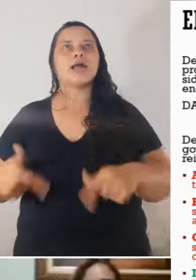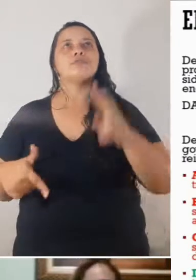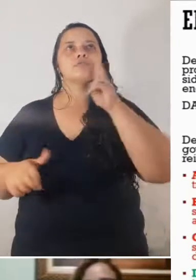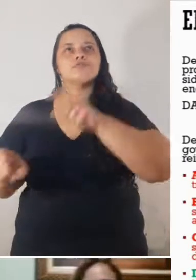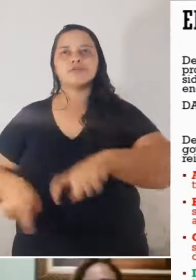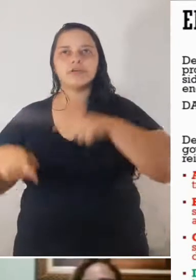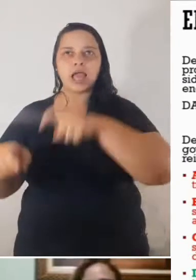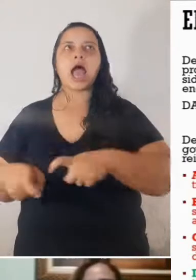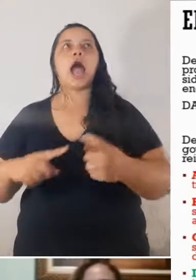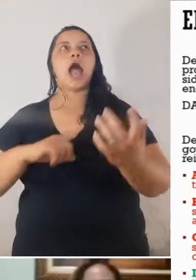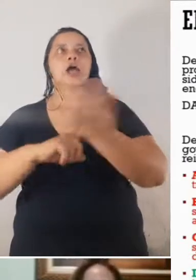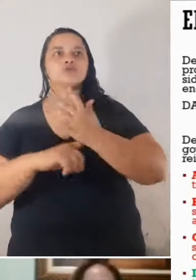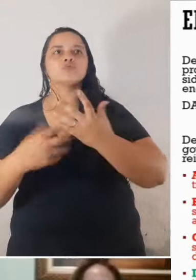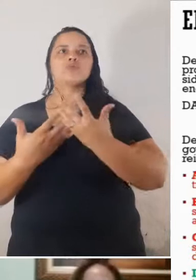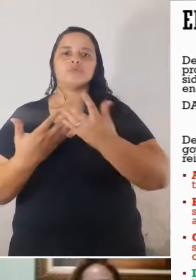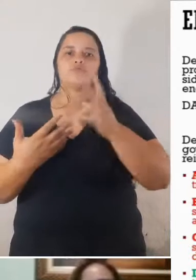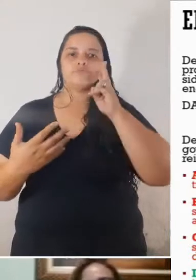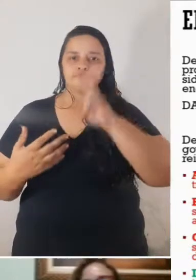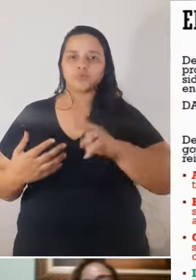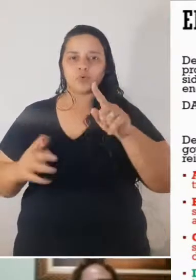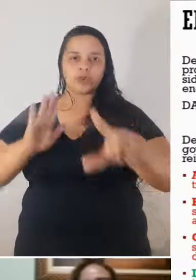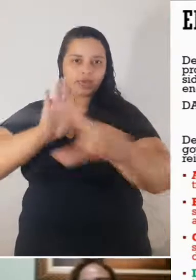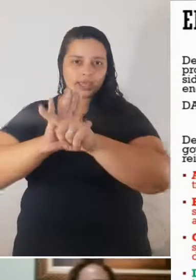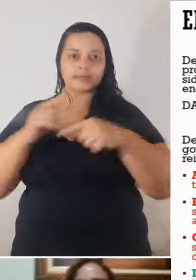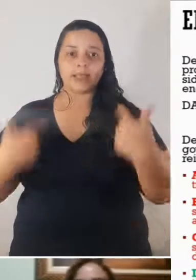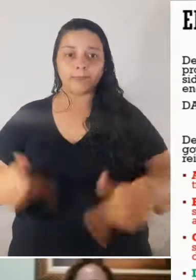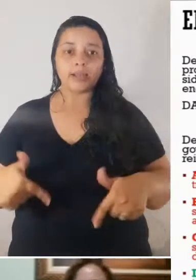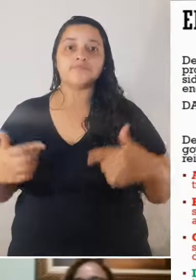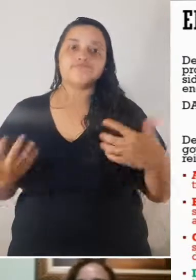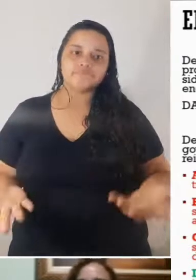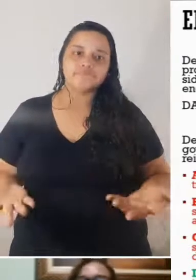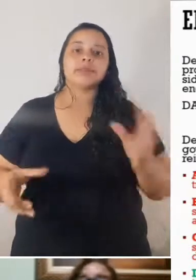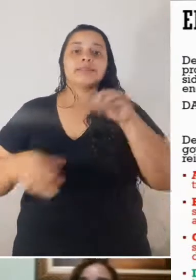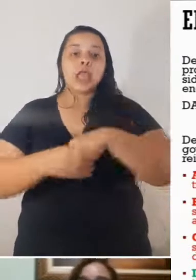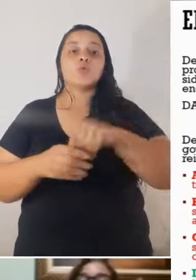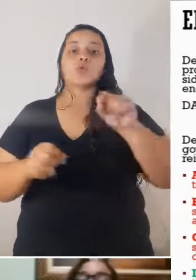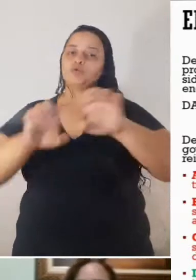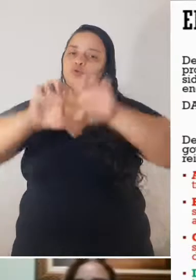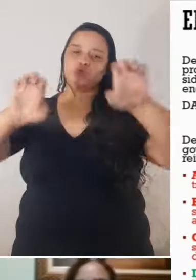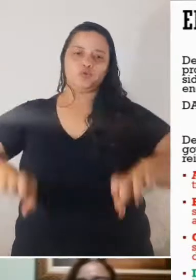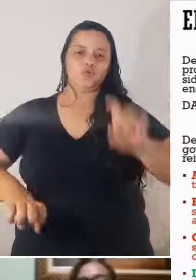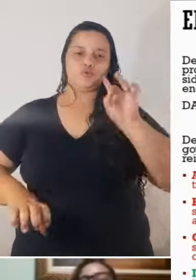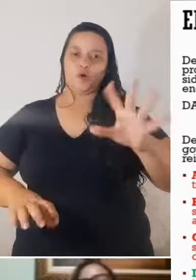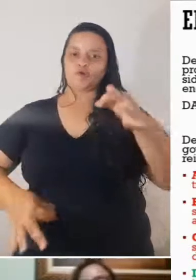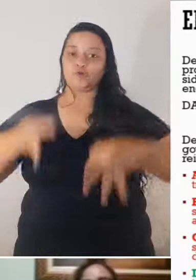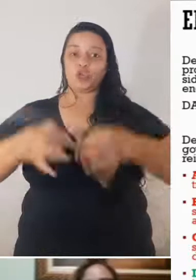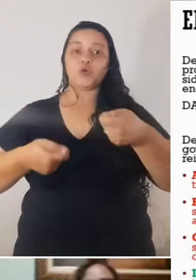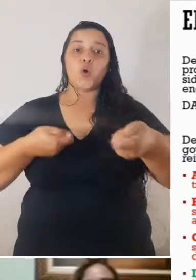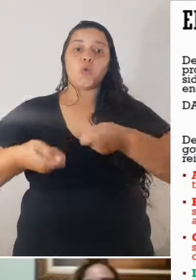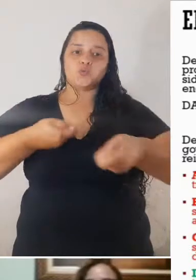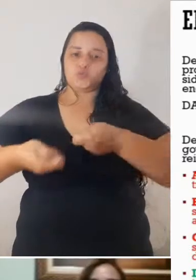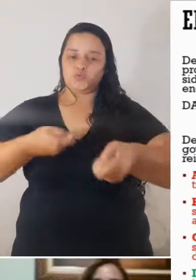urbana foram atendidas pela legislação trabalhista, o fato é que isso vai se dar dentro de uma estrutura jurídica de controle